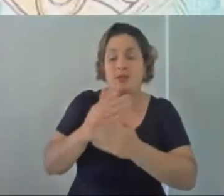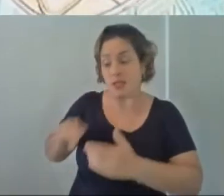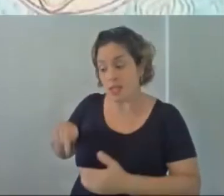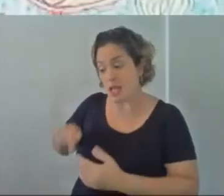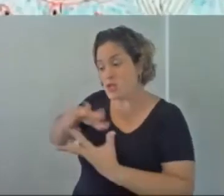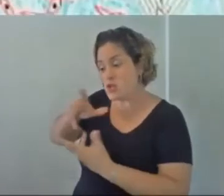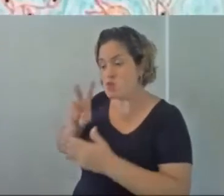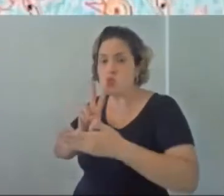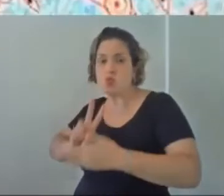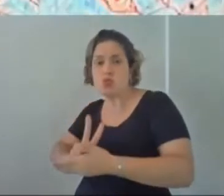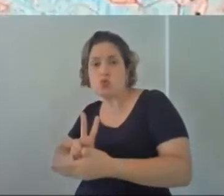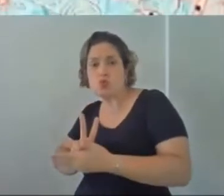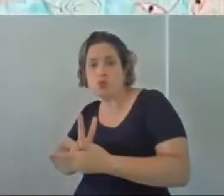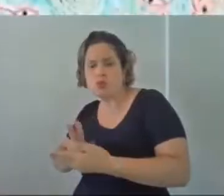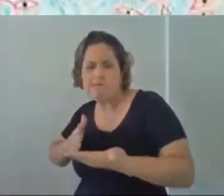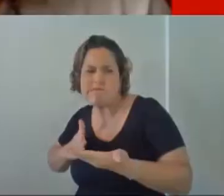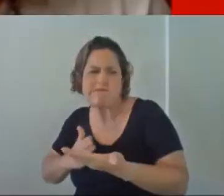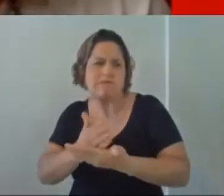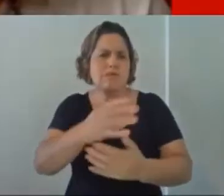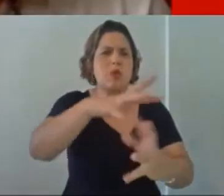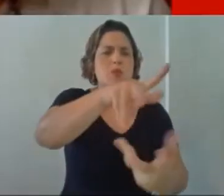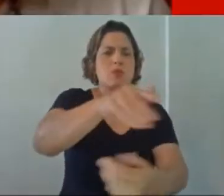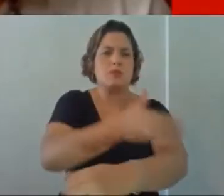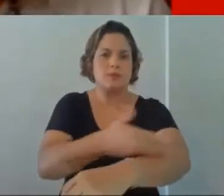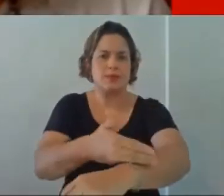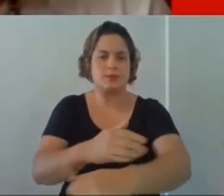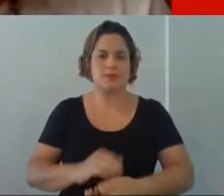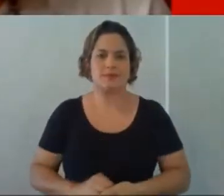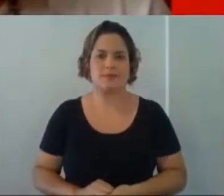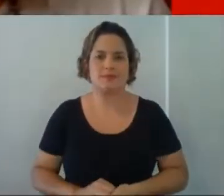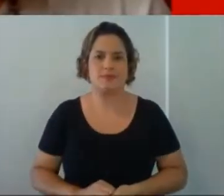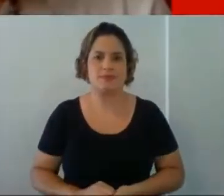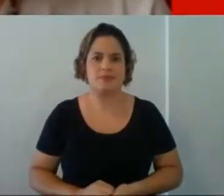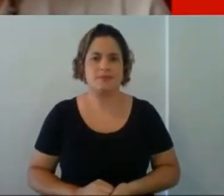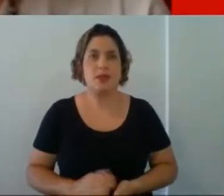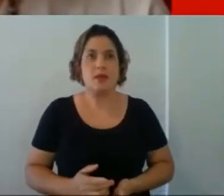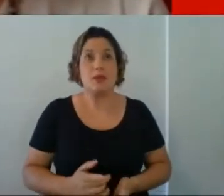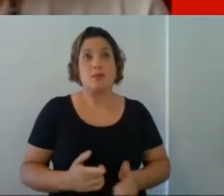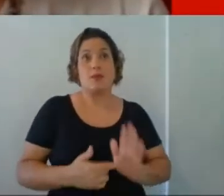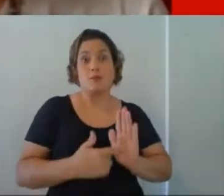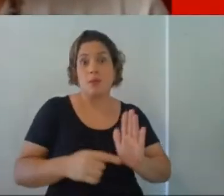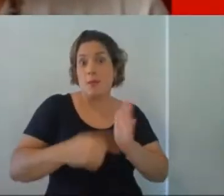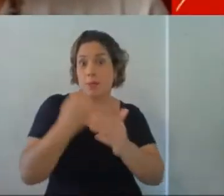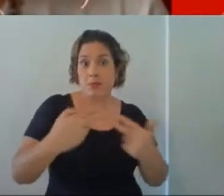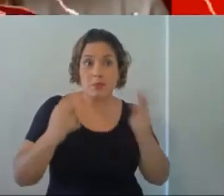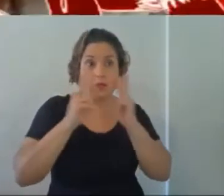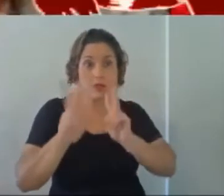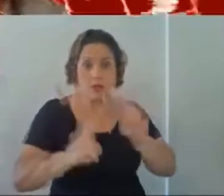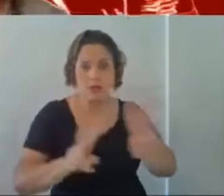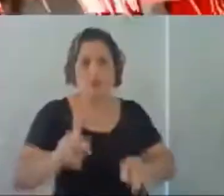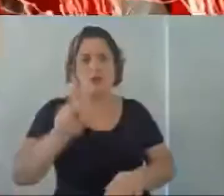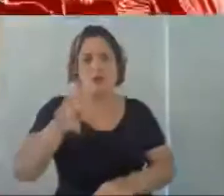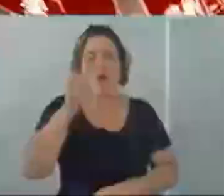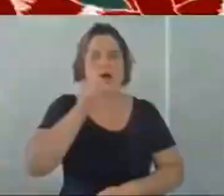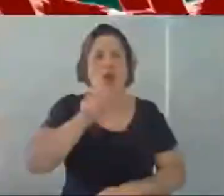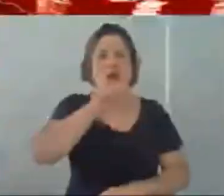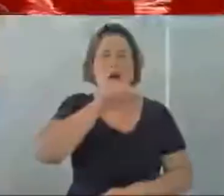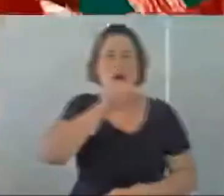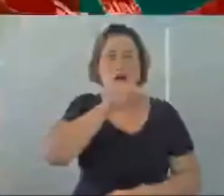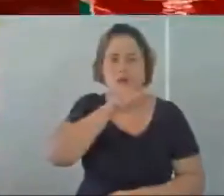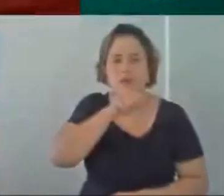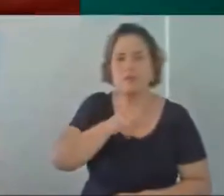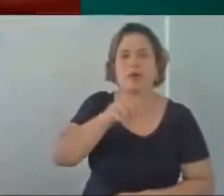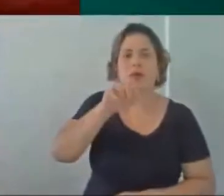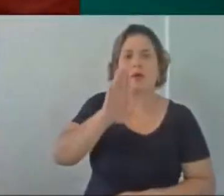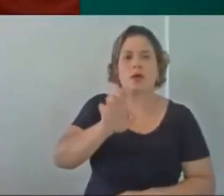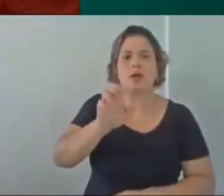para o mundo branco como uma forma de trabalhar. Na exposição, a primeira imagem que vem para mim é justo da vovó Bernaldina fazendo